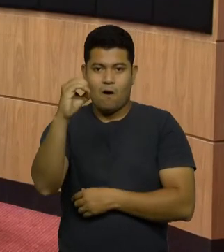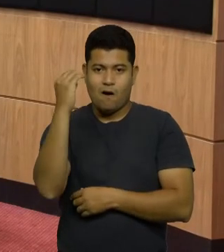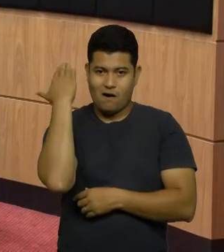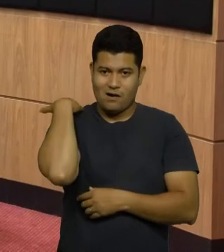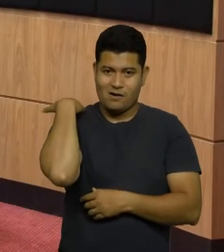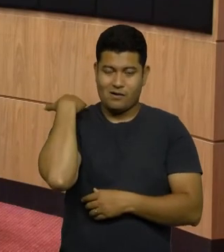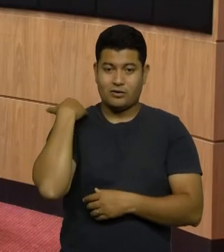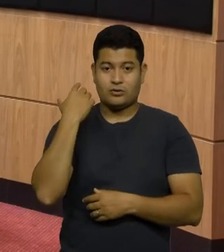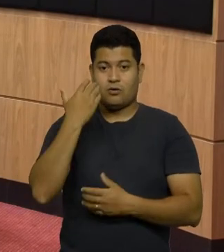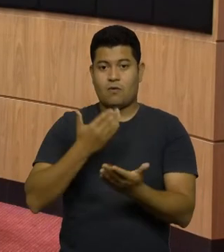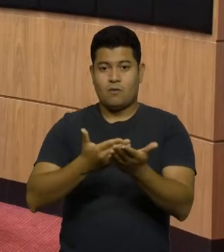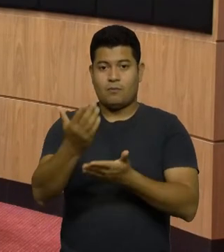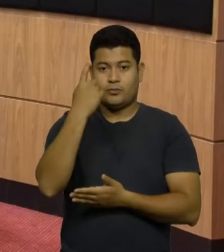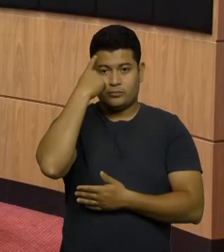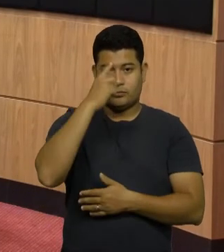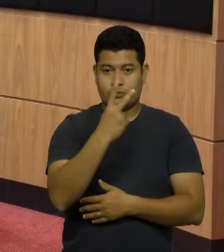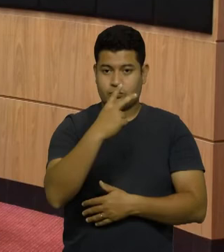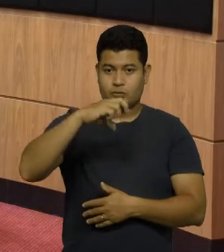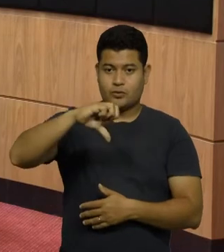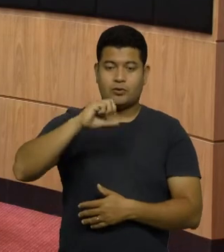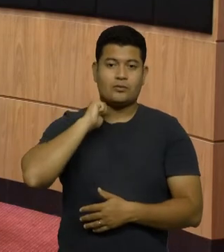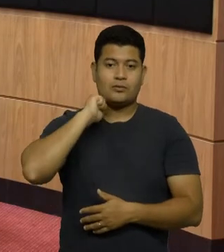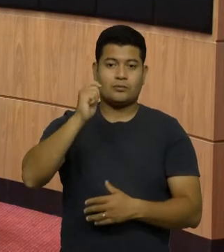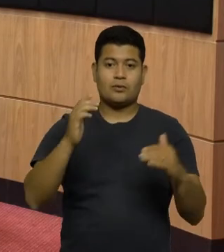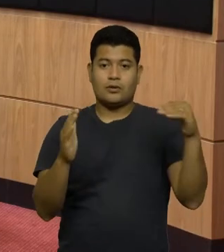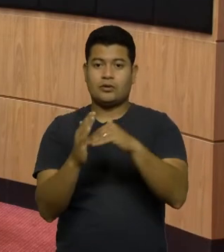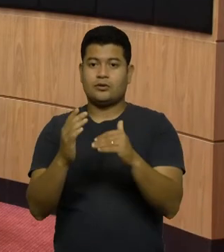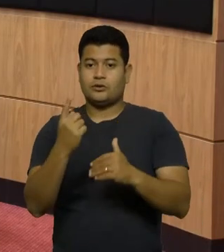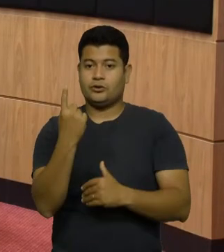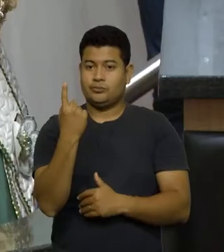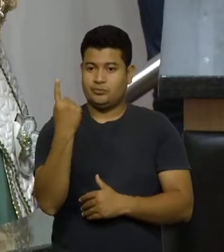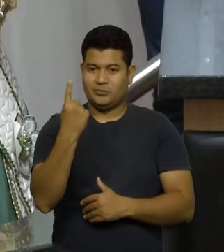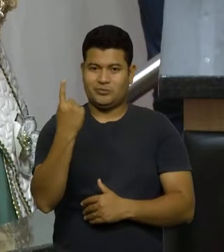1º de maio. Juntamente, acontecerá